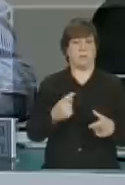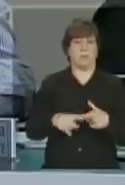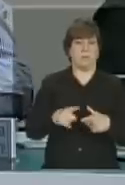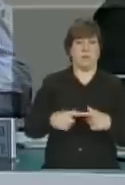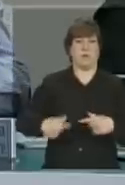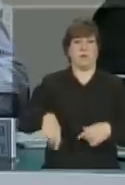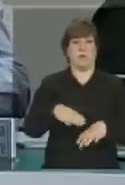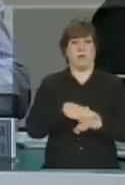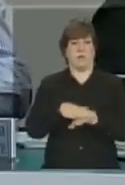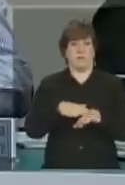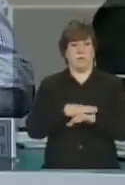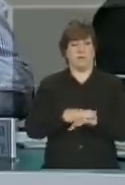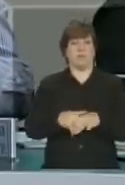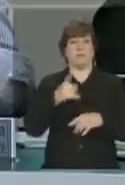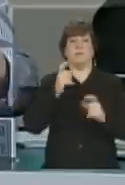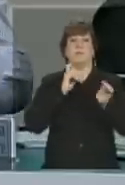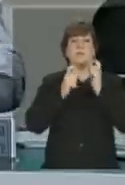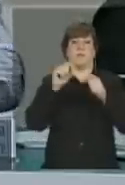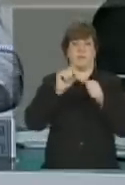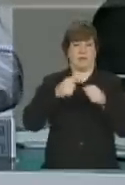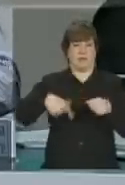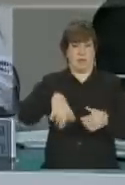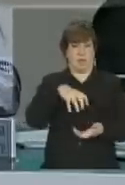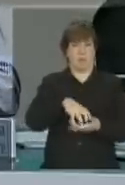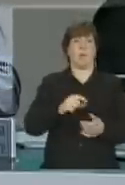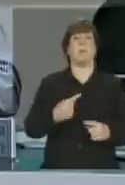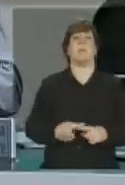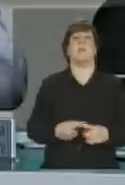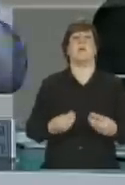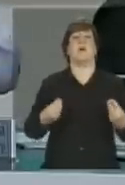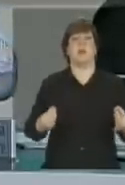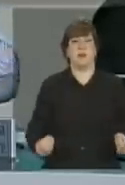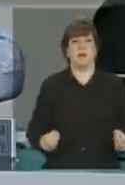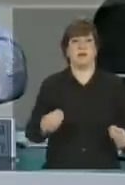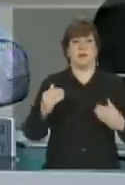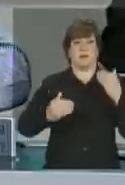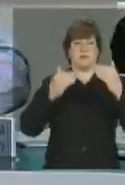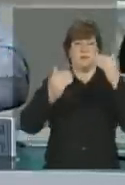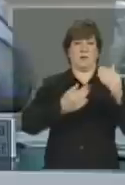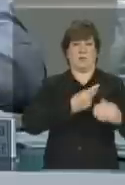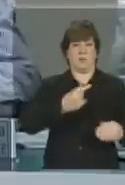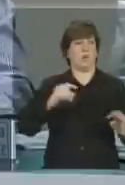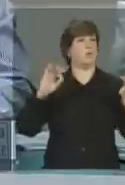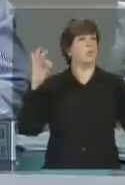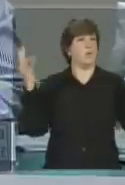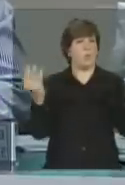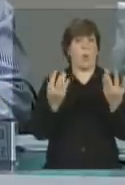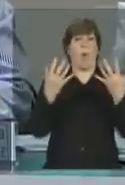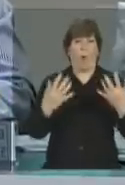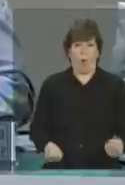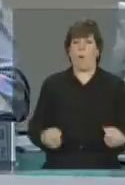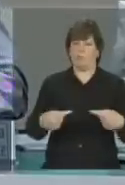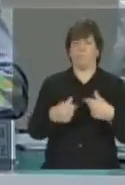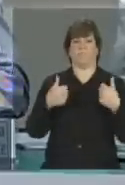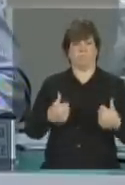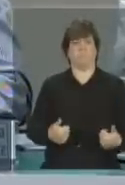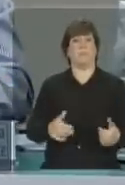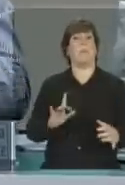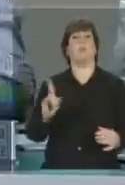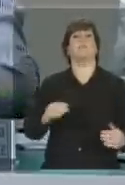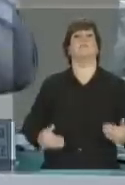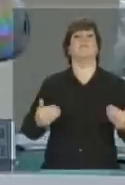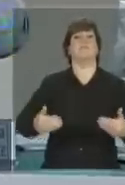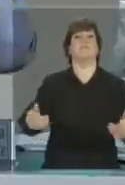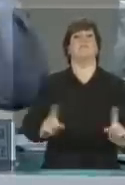questionamento que nós fizemos nesse grupo: por que que desenvolvimento sustentável, todo mundo concorda, mas não avança?